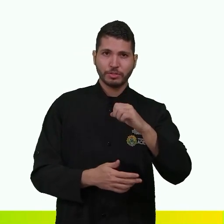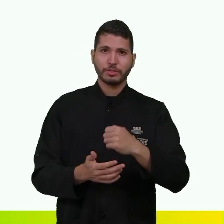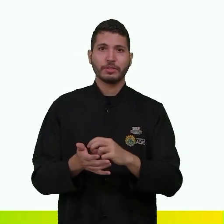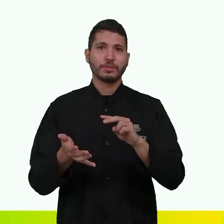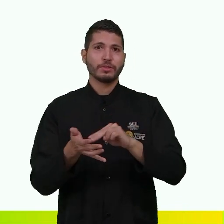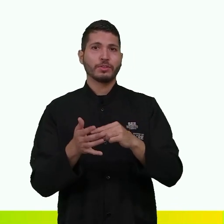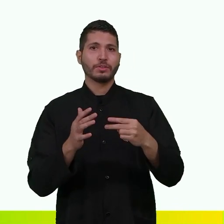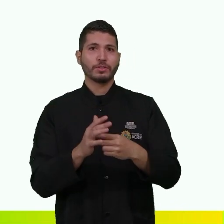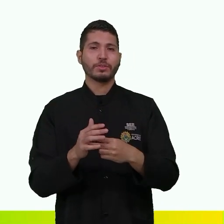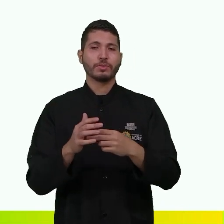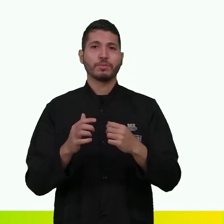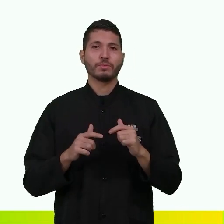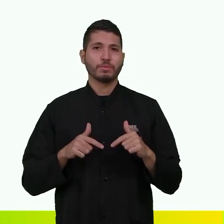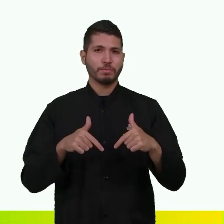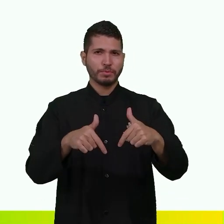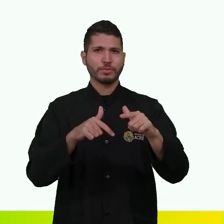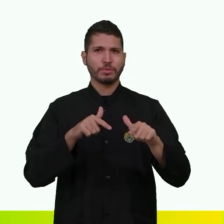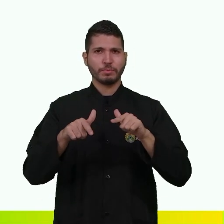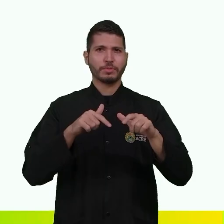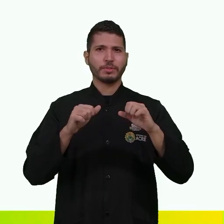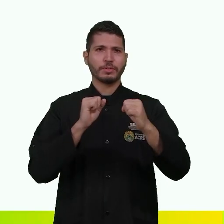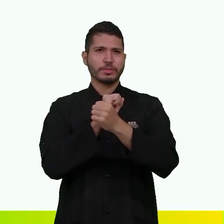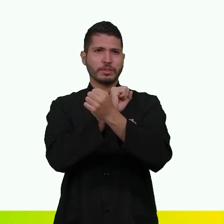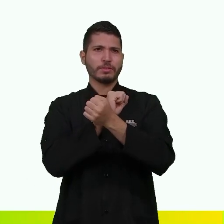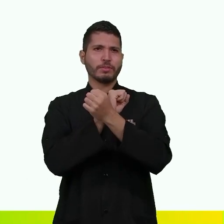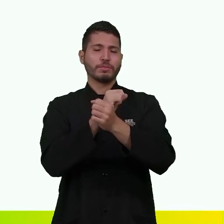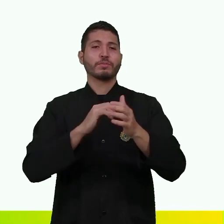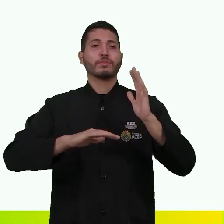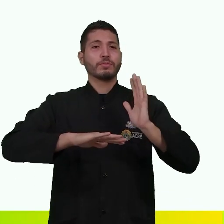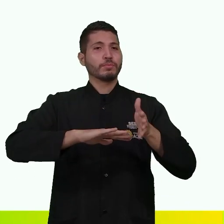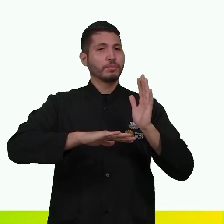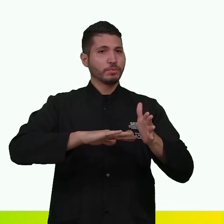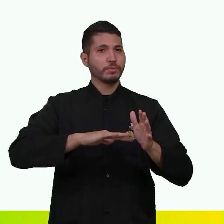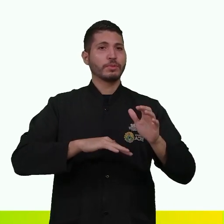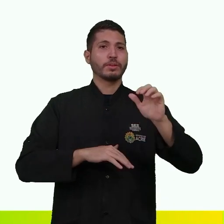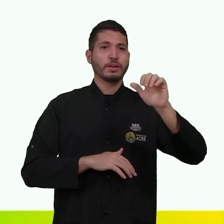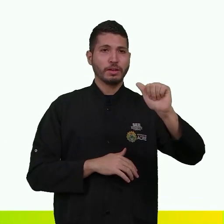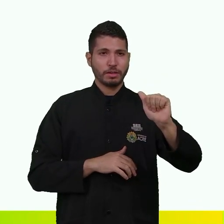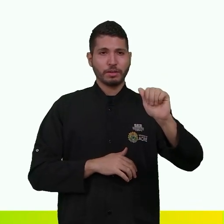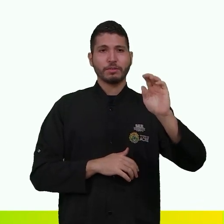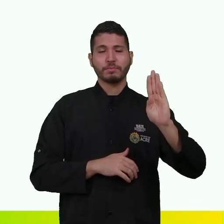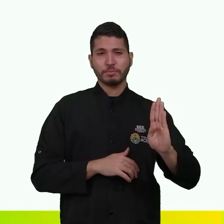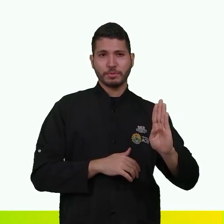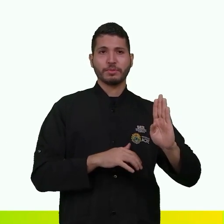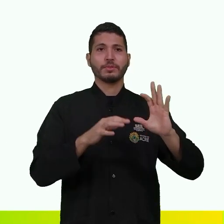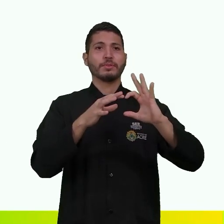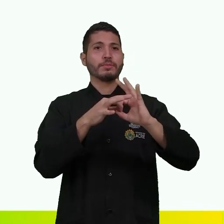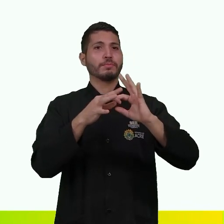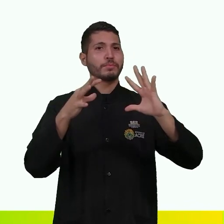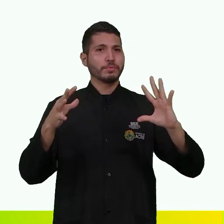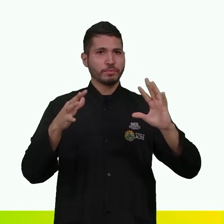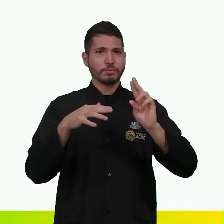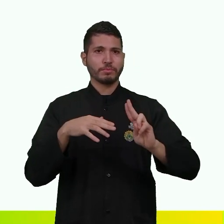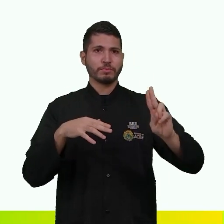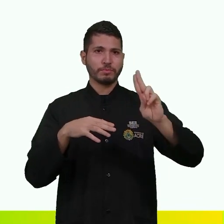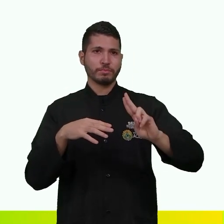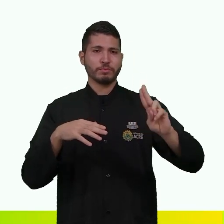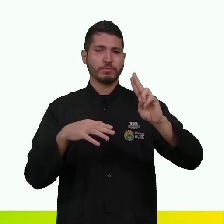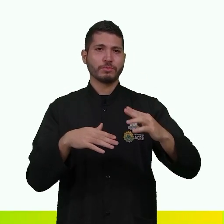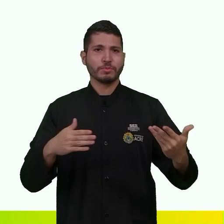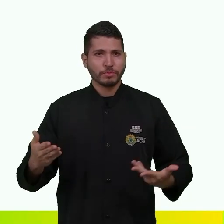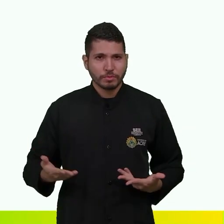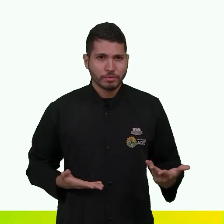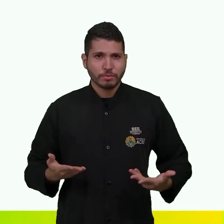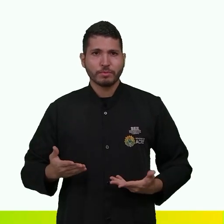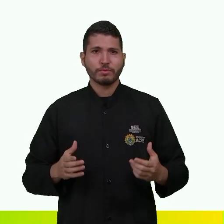letra A, apenas trabalhadores rurais são protegidos por essa garantia? B, é permitido o uso de servidão por dívida quando há